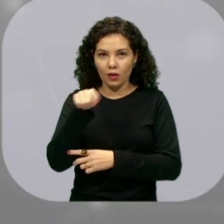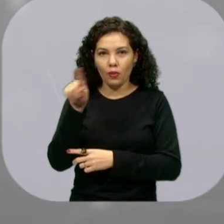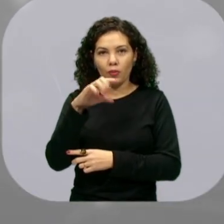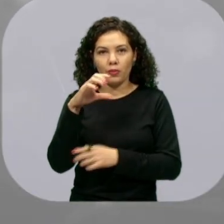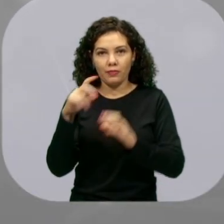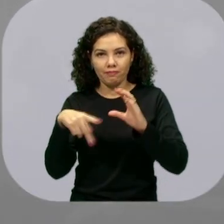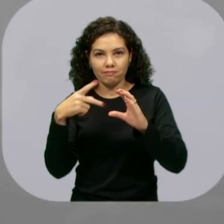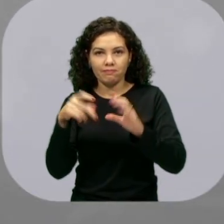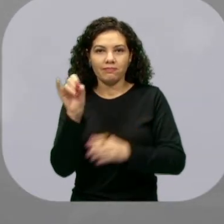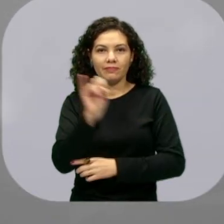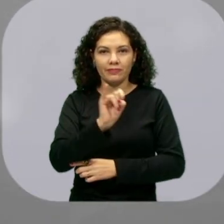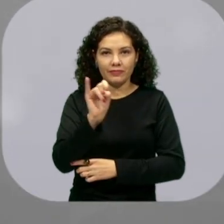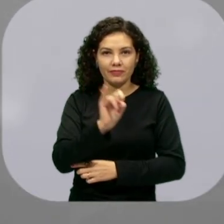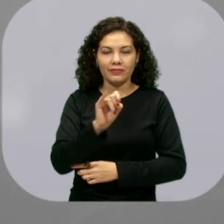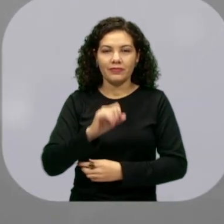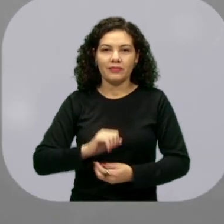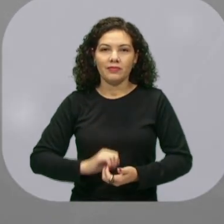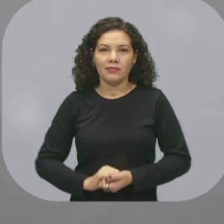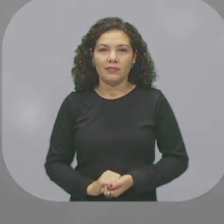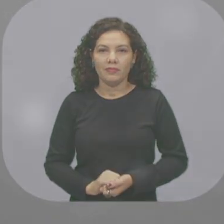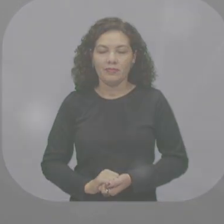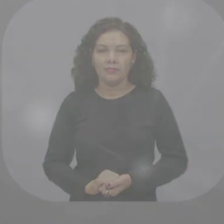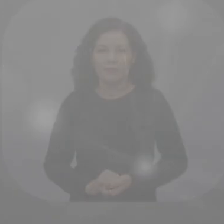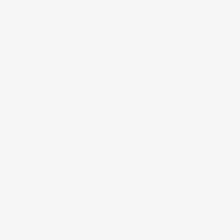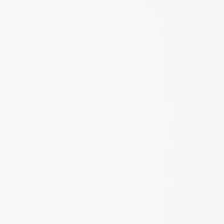@Câmara Itajaí.